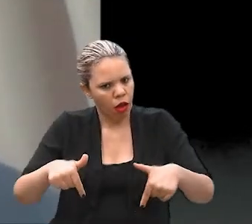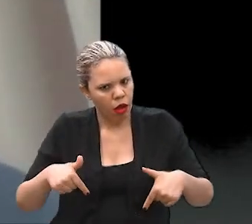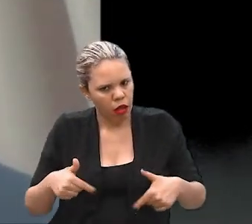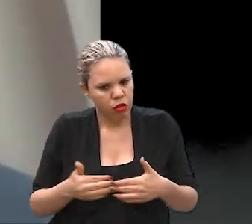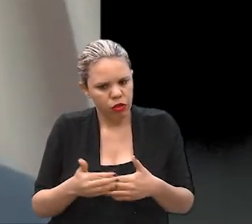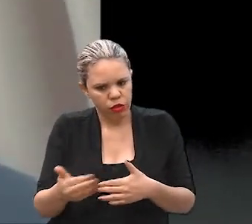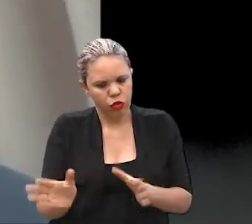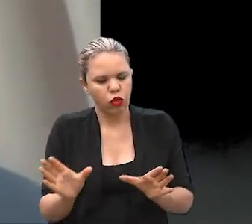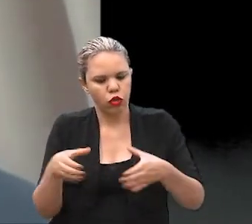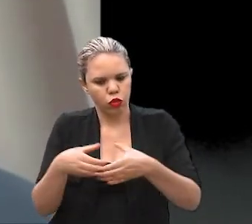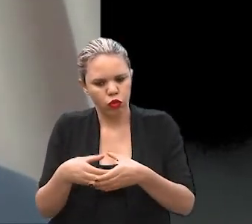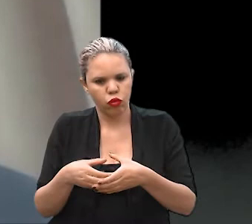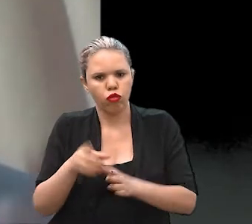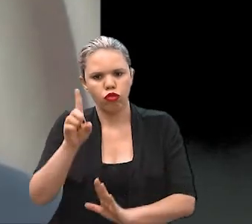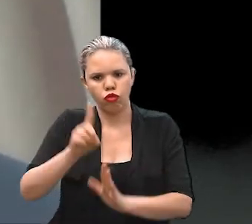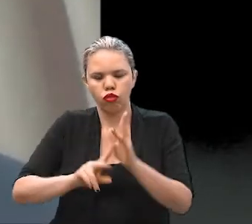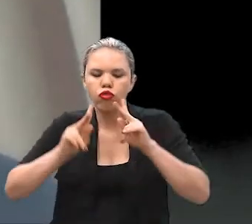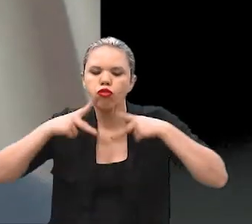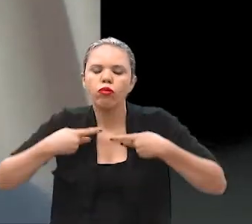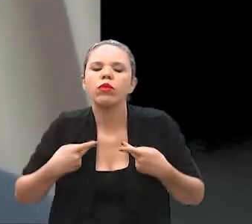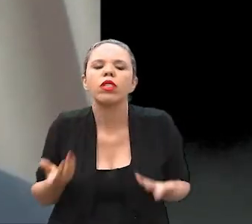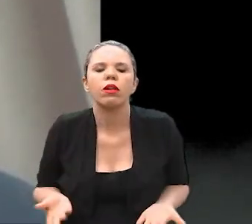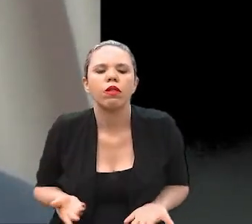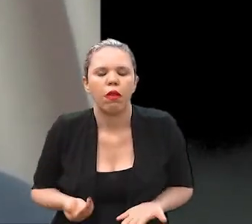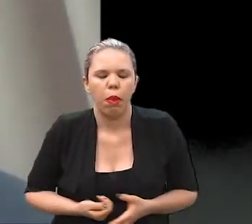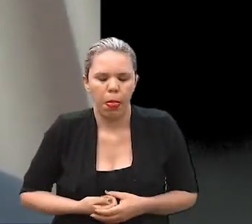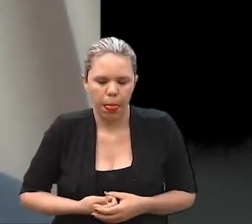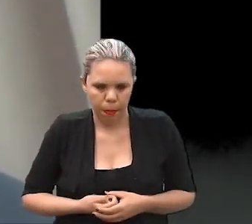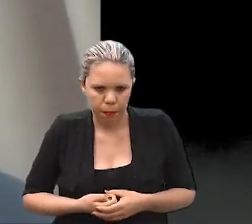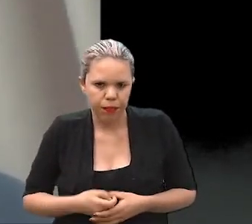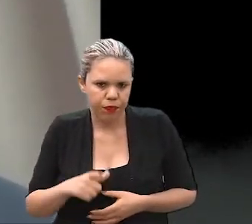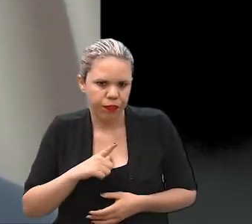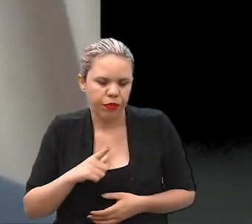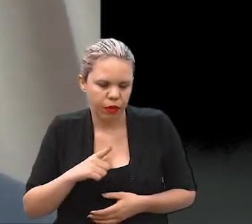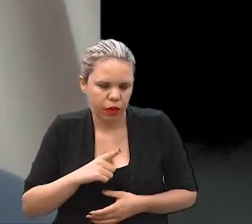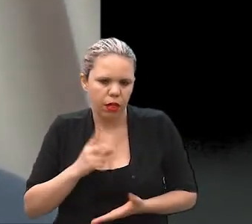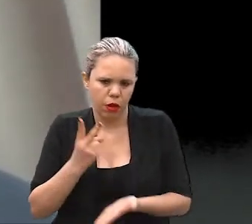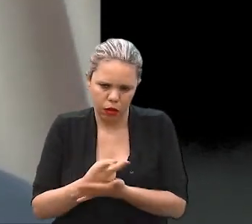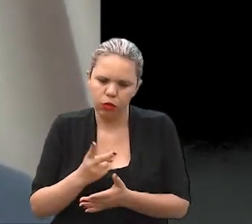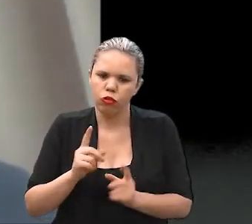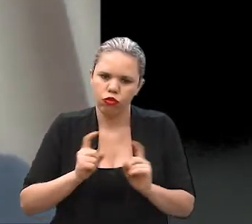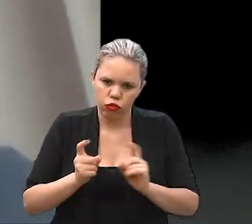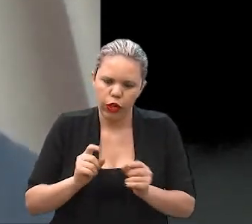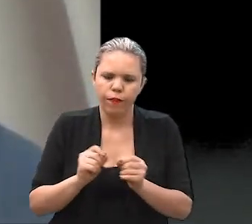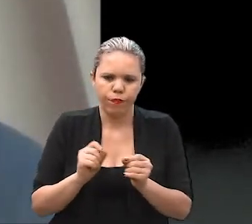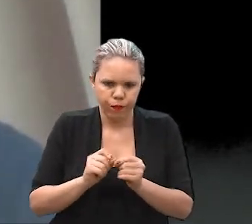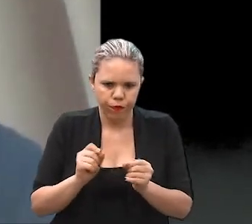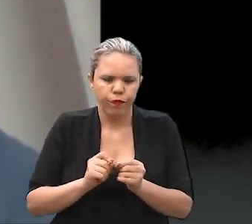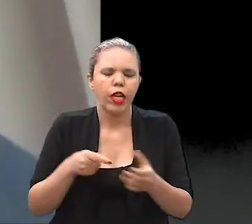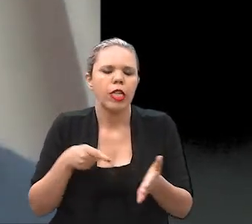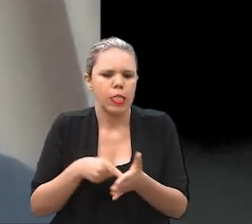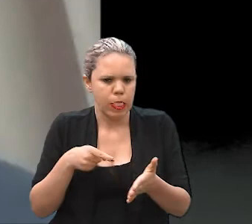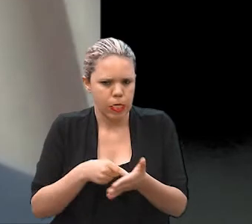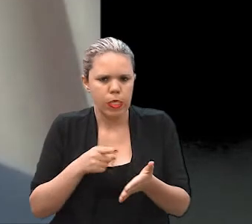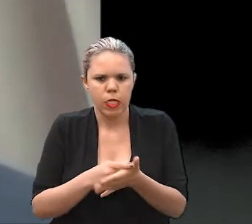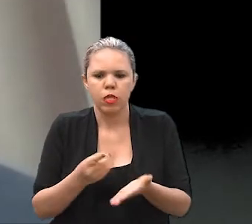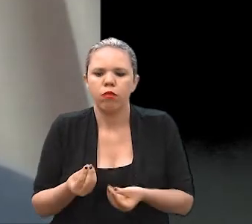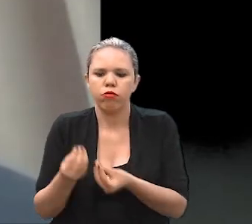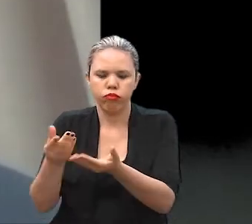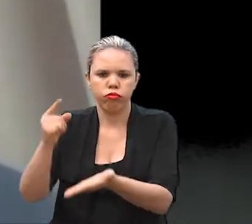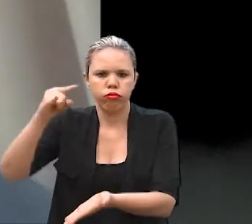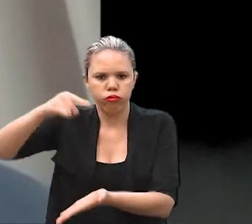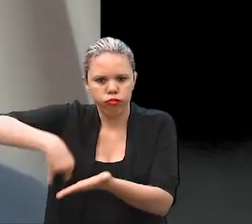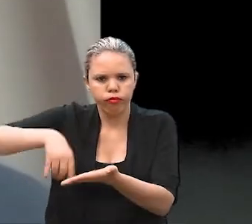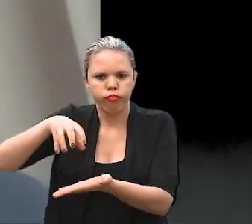partir da Comissão de Direitos Humanos. Mas, mesmo assim, nós temos mantido as reuniões, feito as denúncias, encaminhado as denúncias para